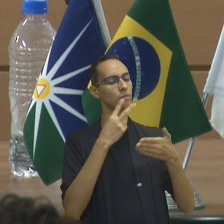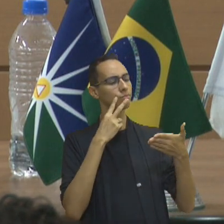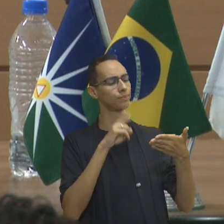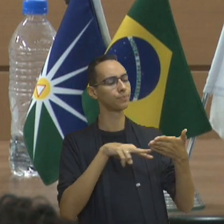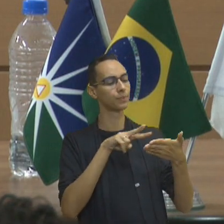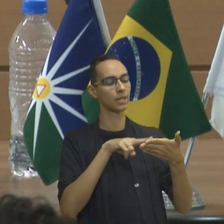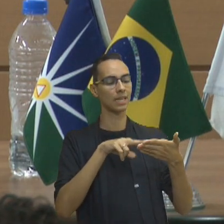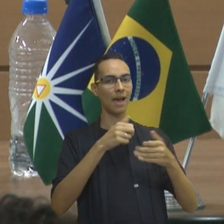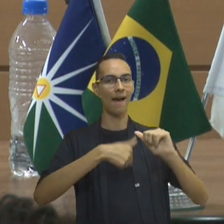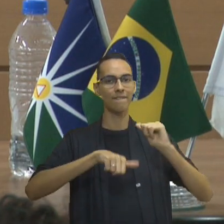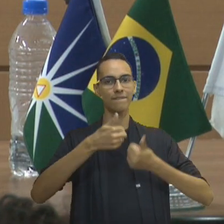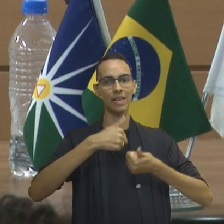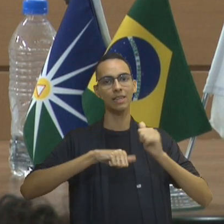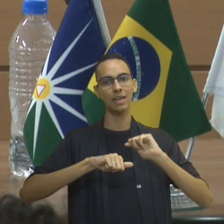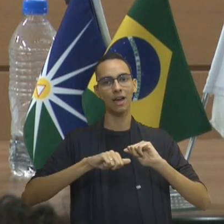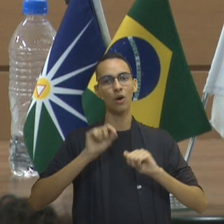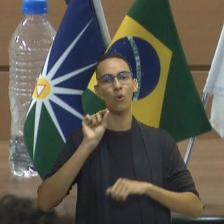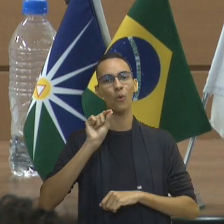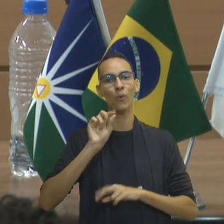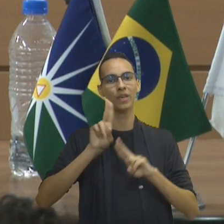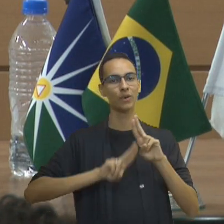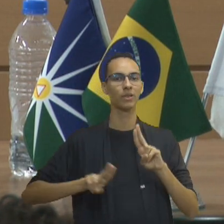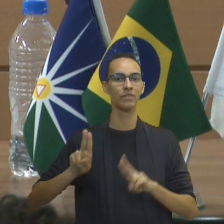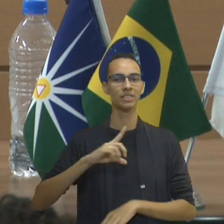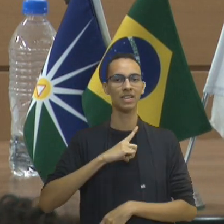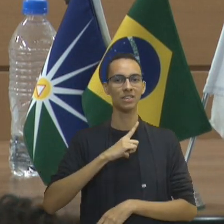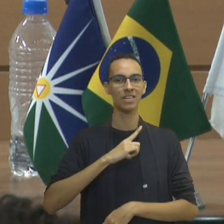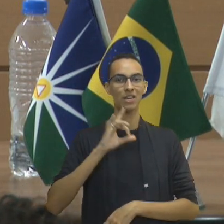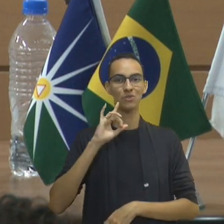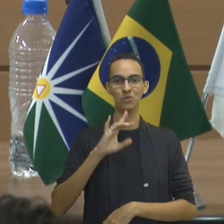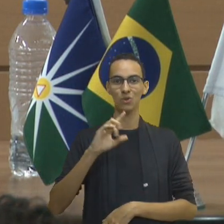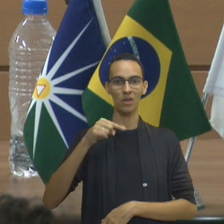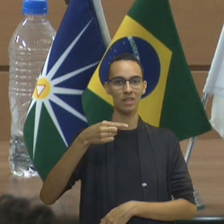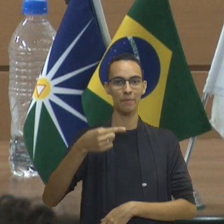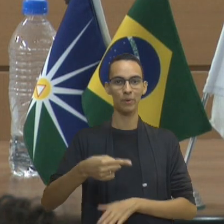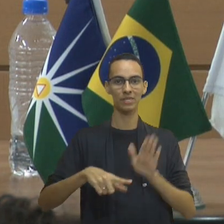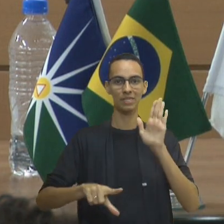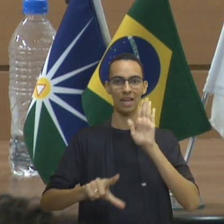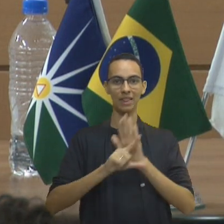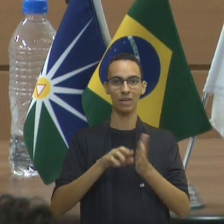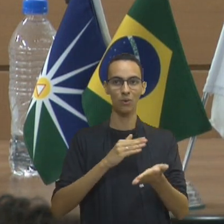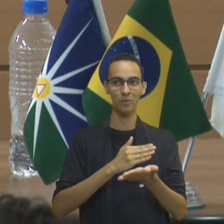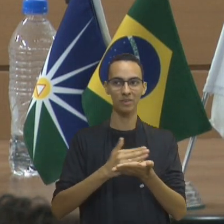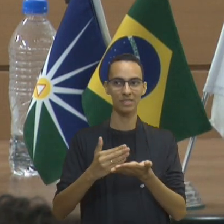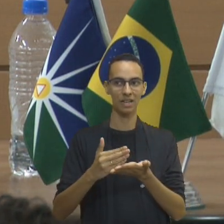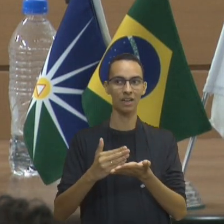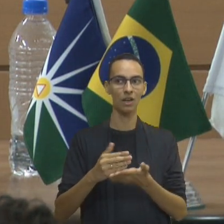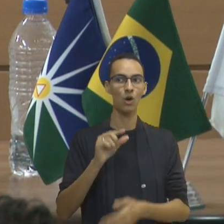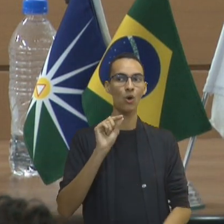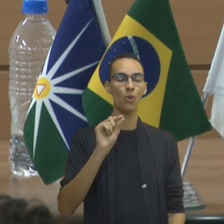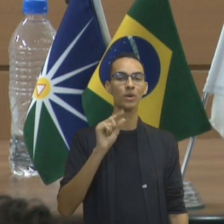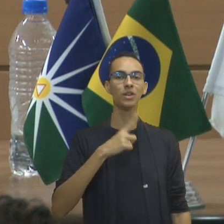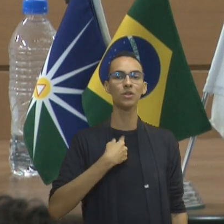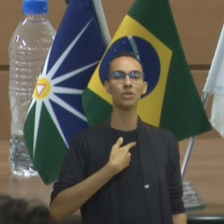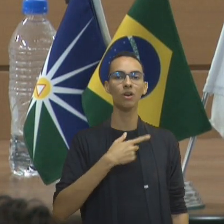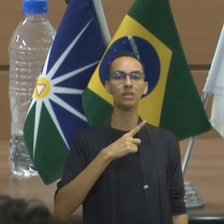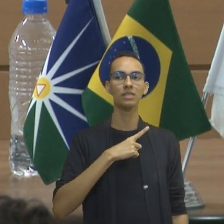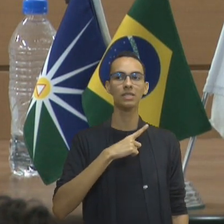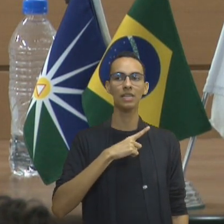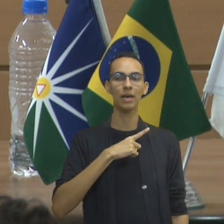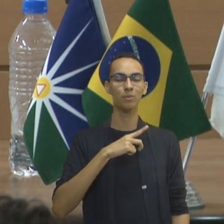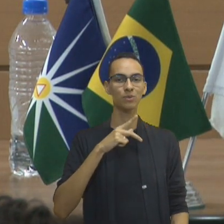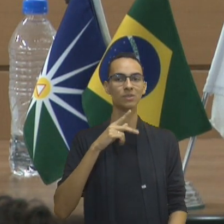realmente a universidade tem, mas só depois de sancionada. O que nós temos certeza é que